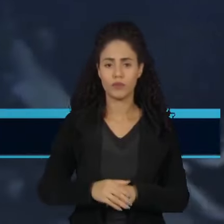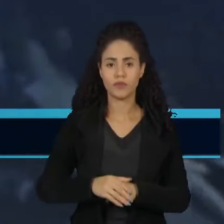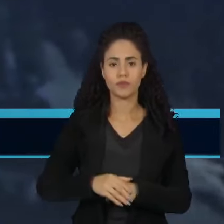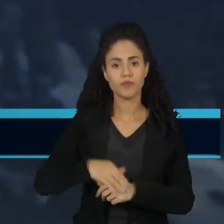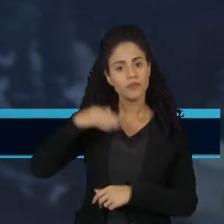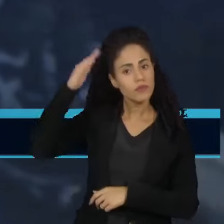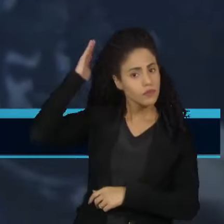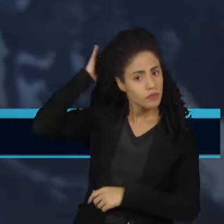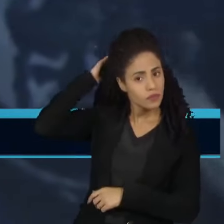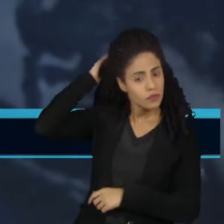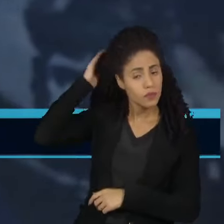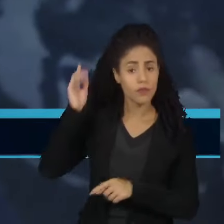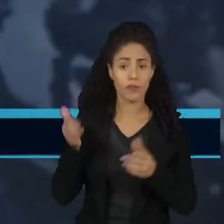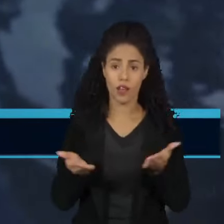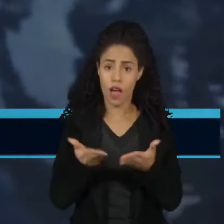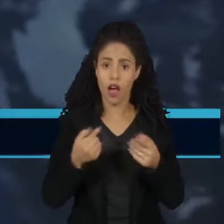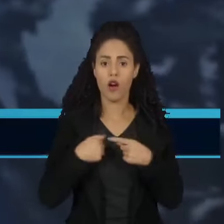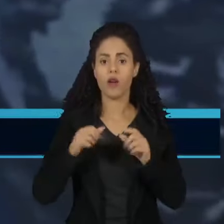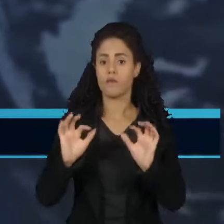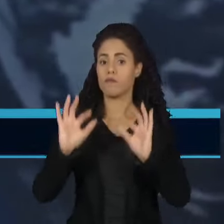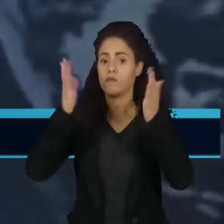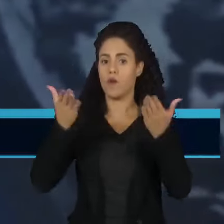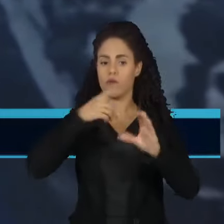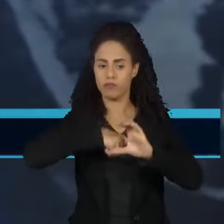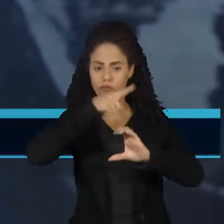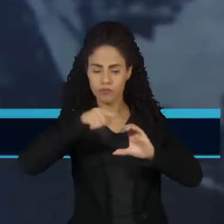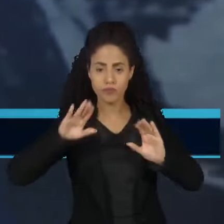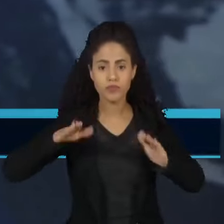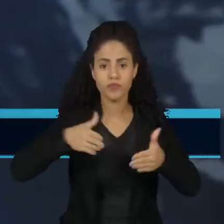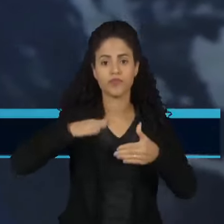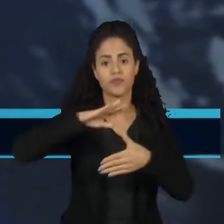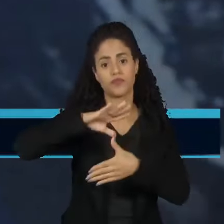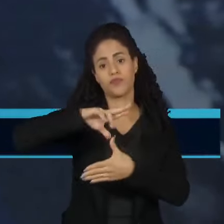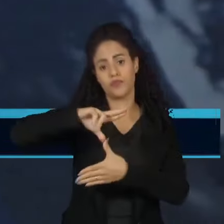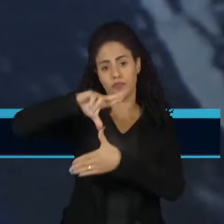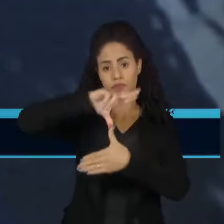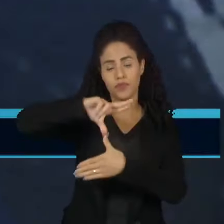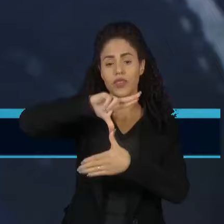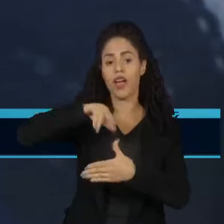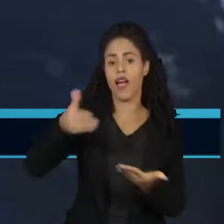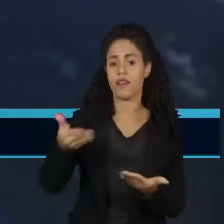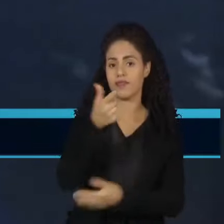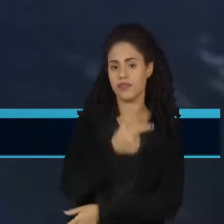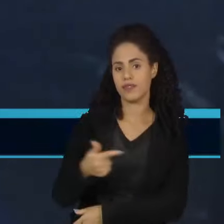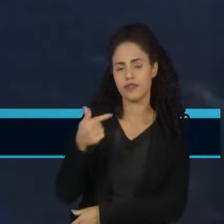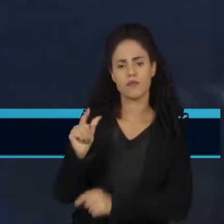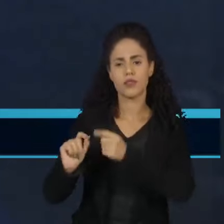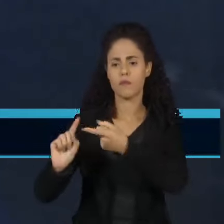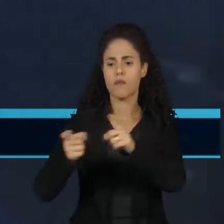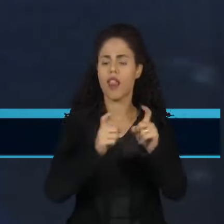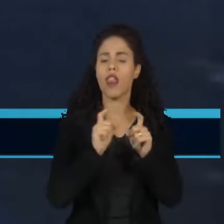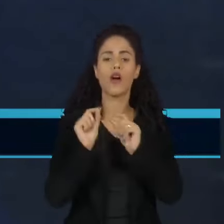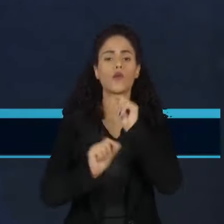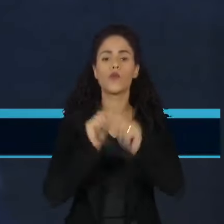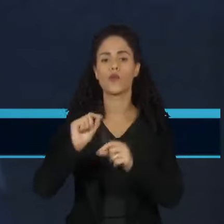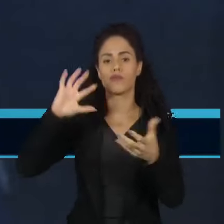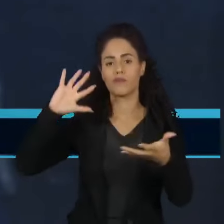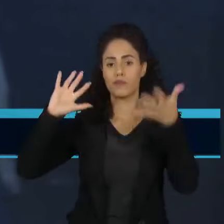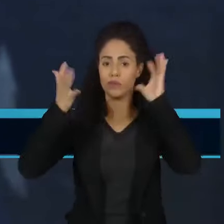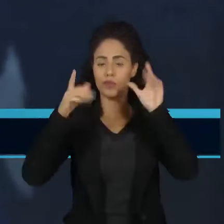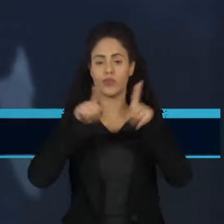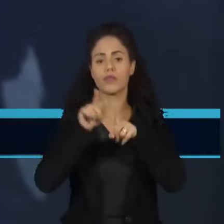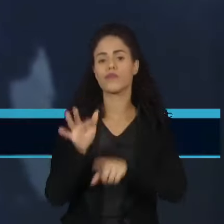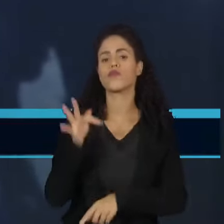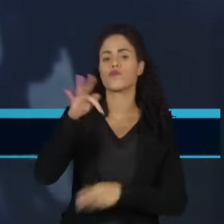capital do Pará é palco do maior evento científico da América Latina nesta semana. O encontro irá debater as mudanças climáticas e um